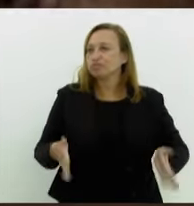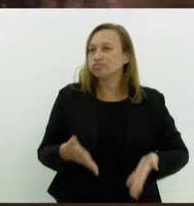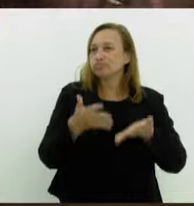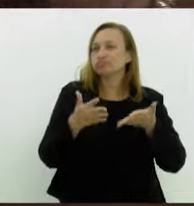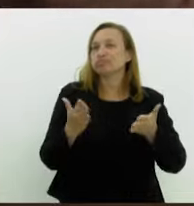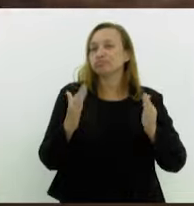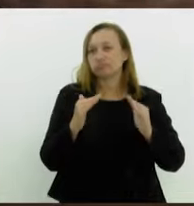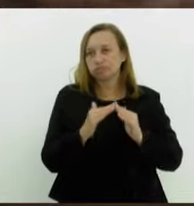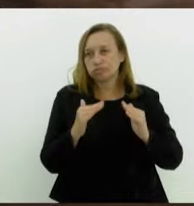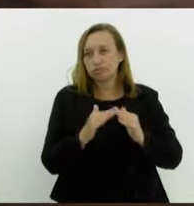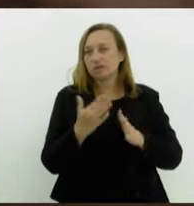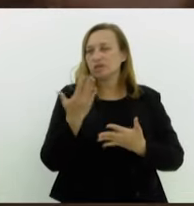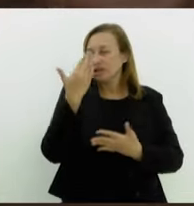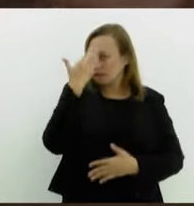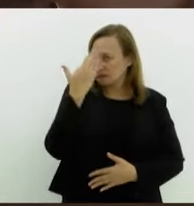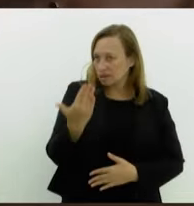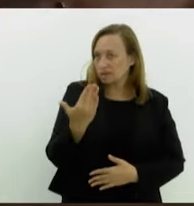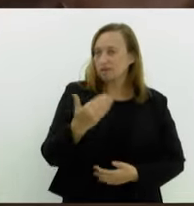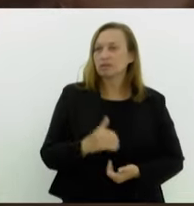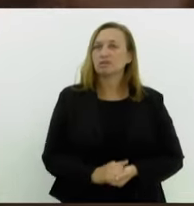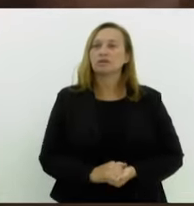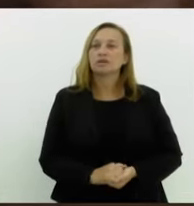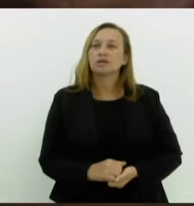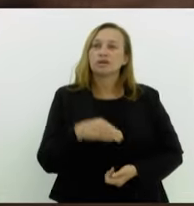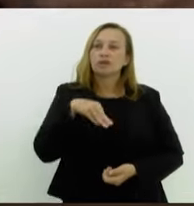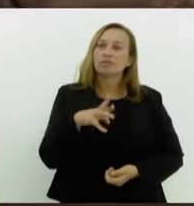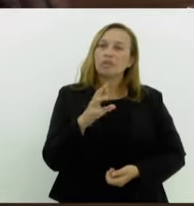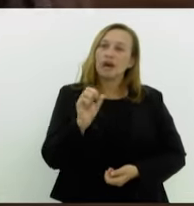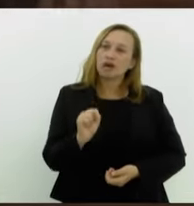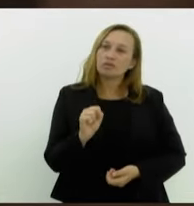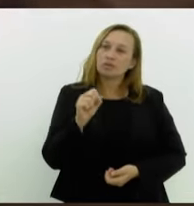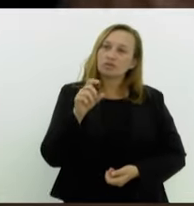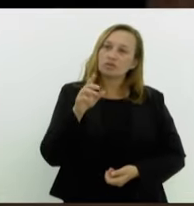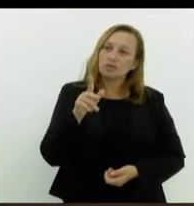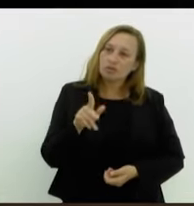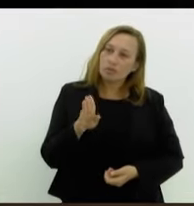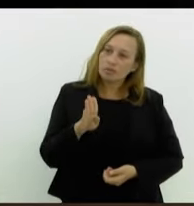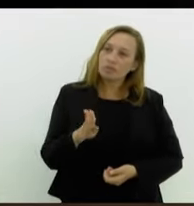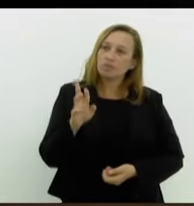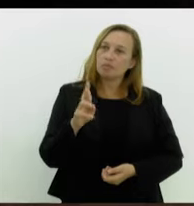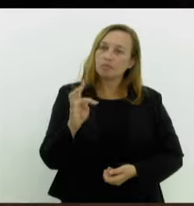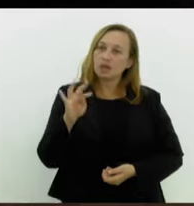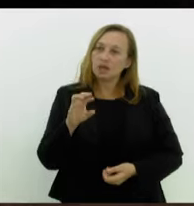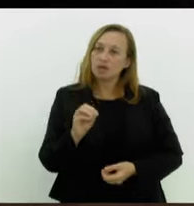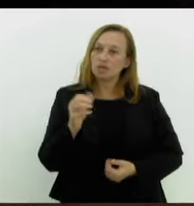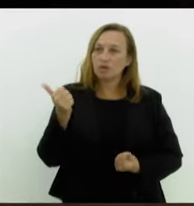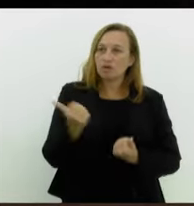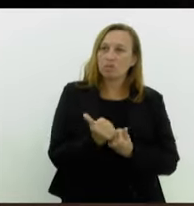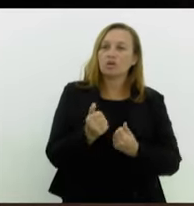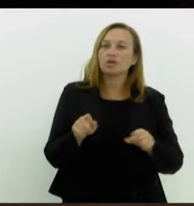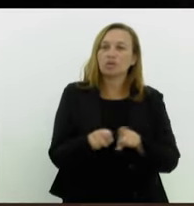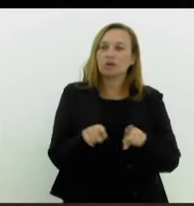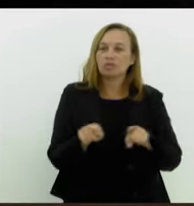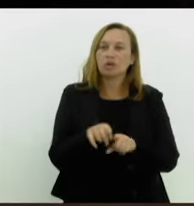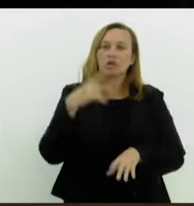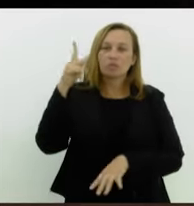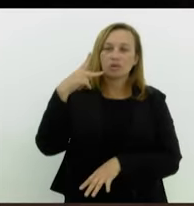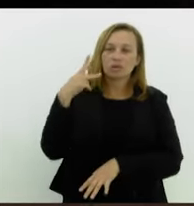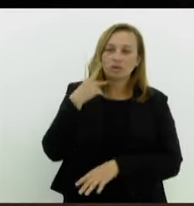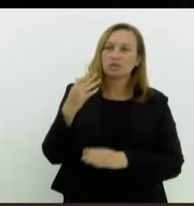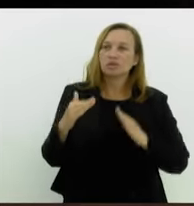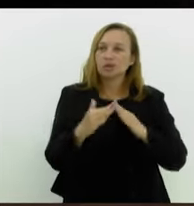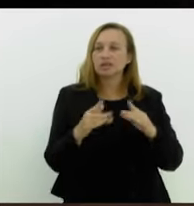daqui eu quero muito agradecer ao Marcos Brito por todo o seu apoio e o procurador da casa também